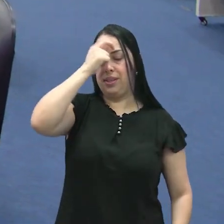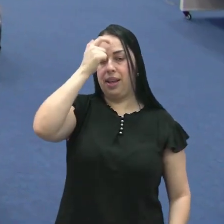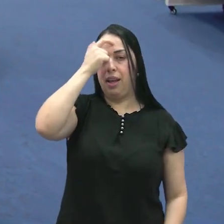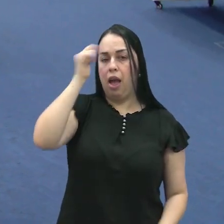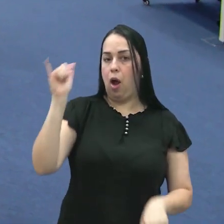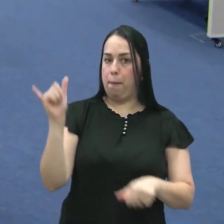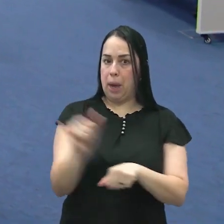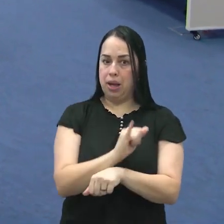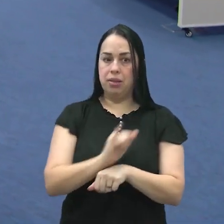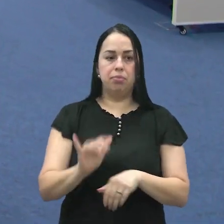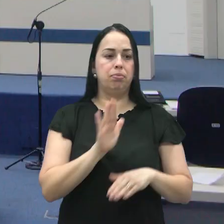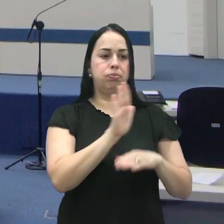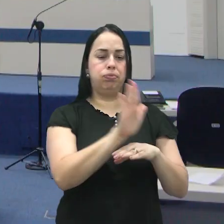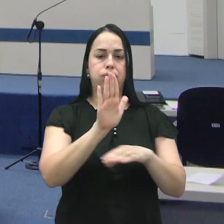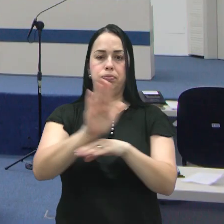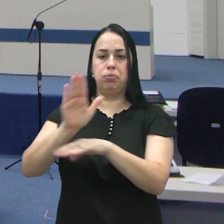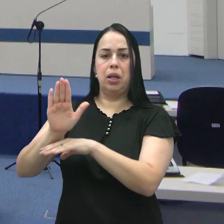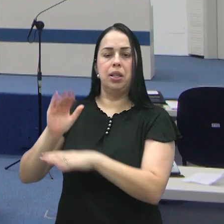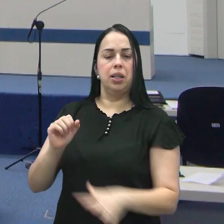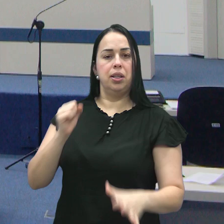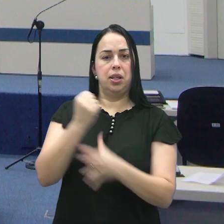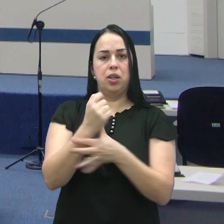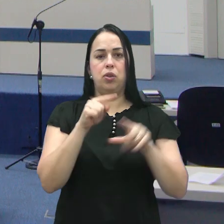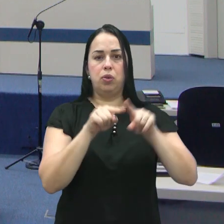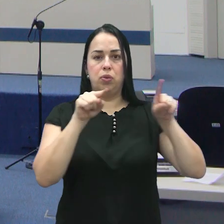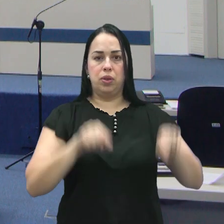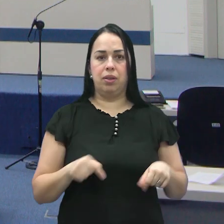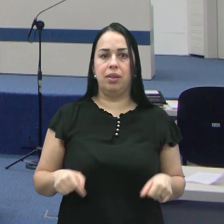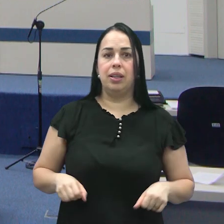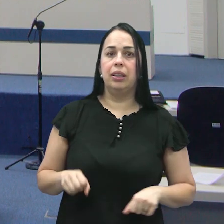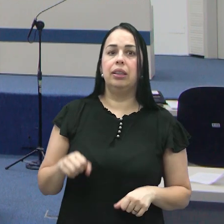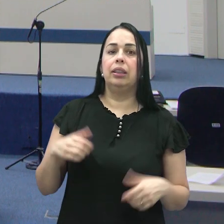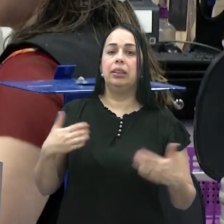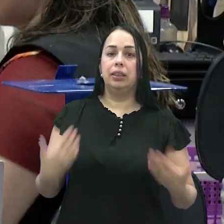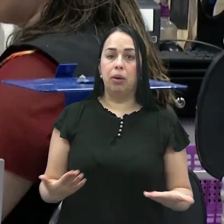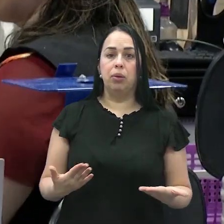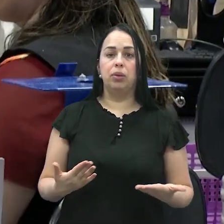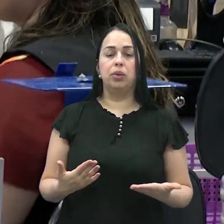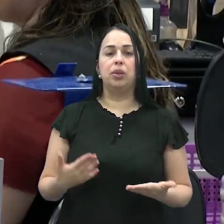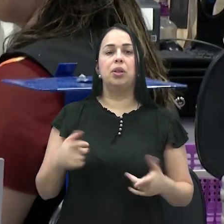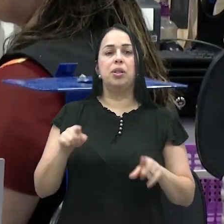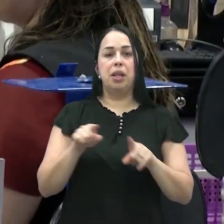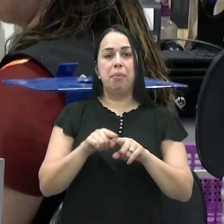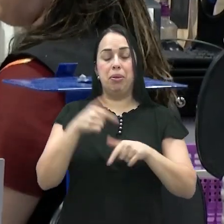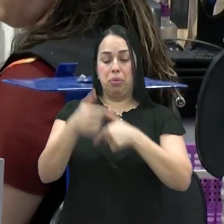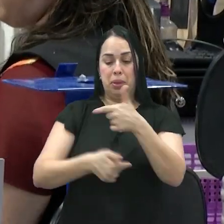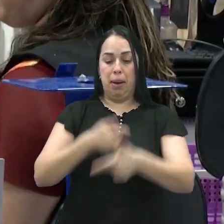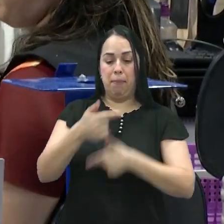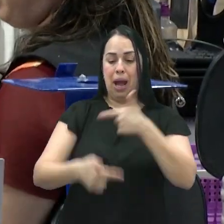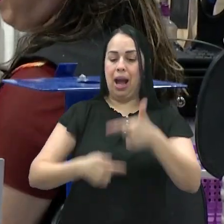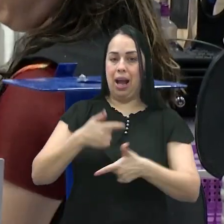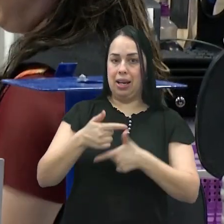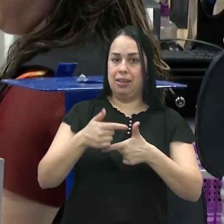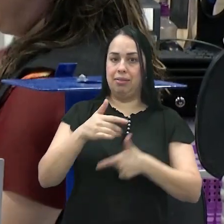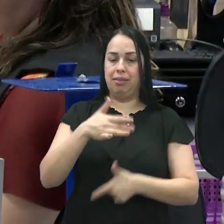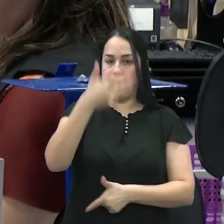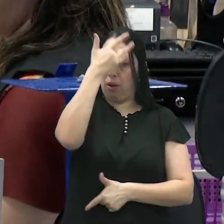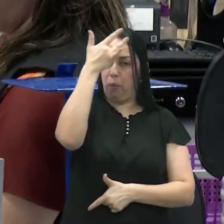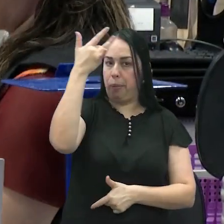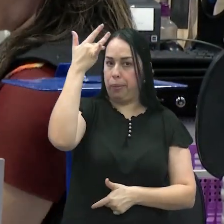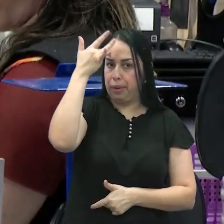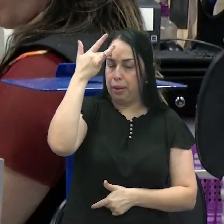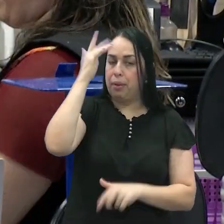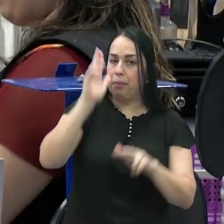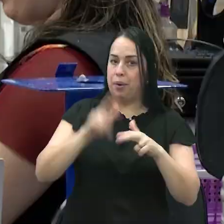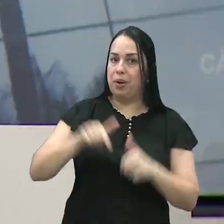uma forma de o poder público contribuir para a segurança dos trabalhadores. E quando se trata dos impactos das condições de trabalho